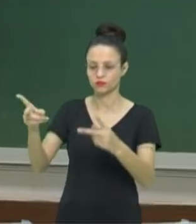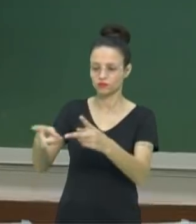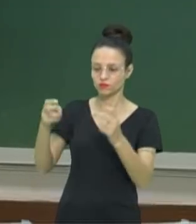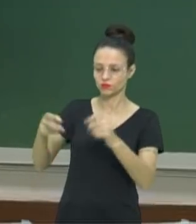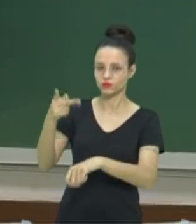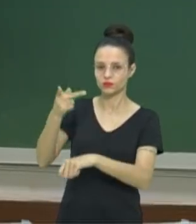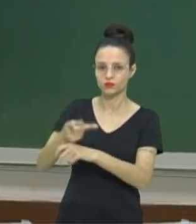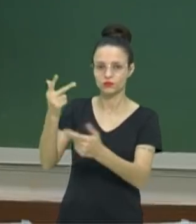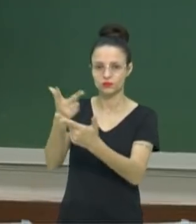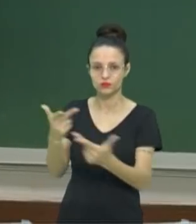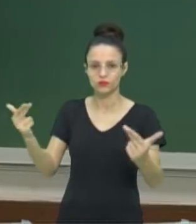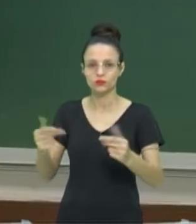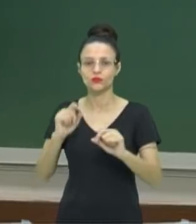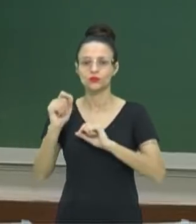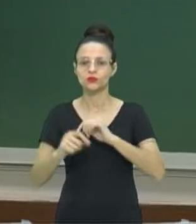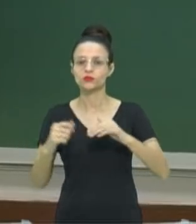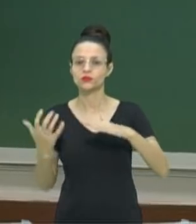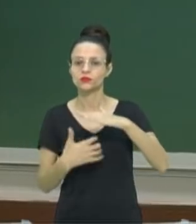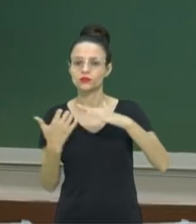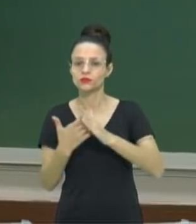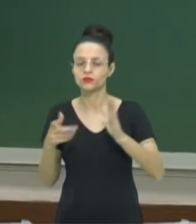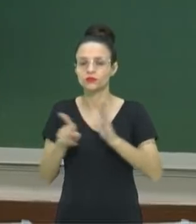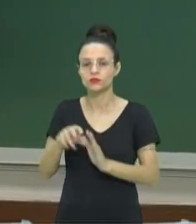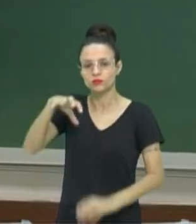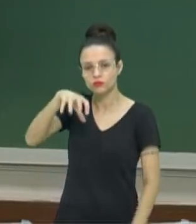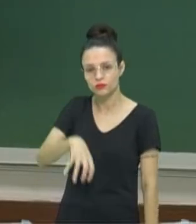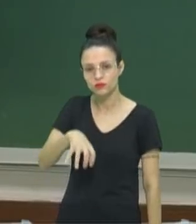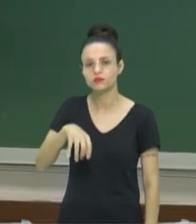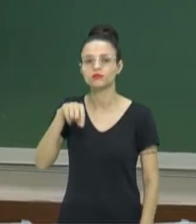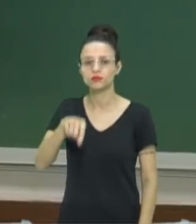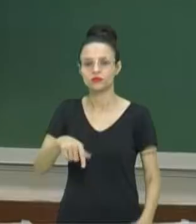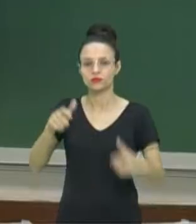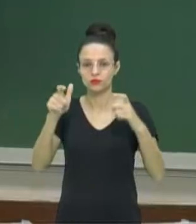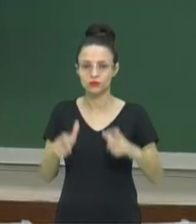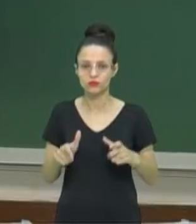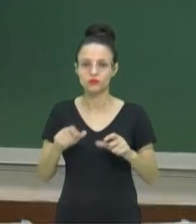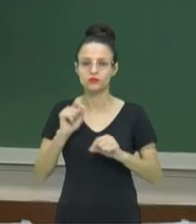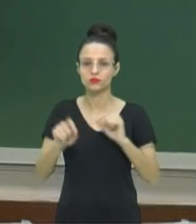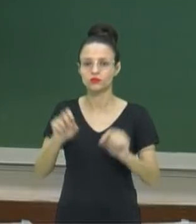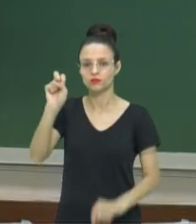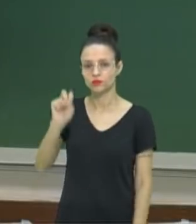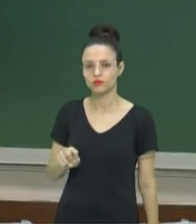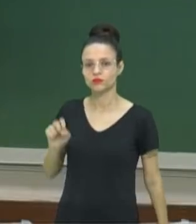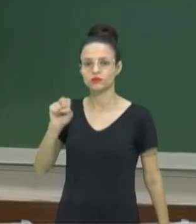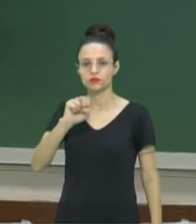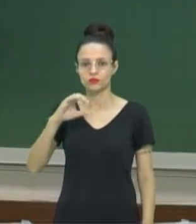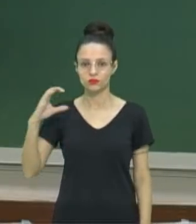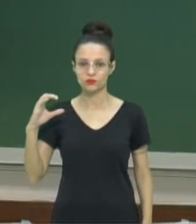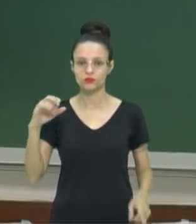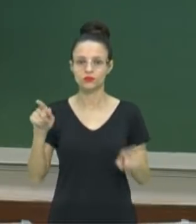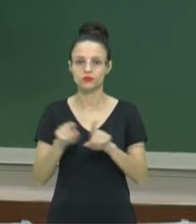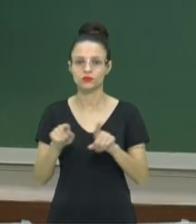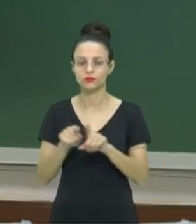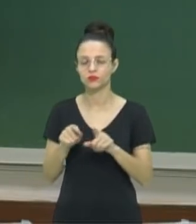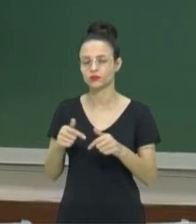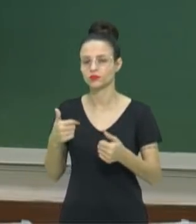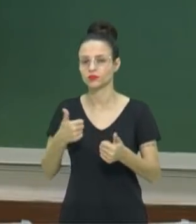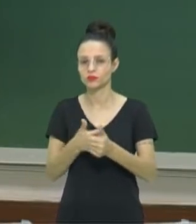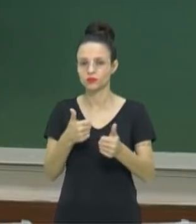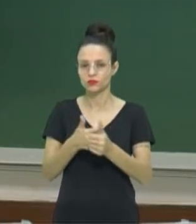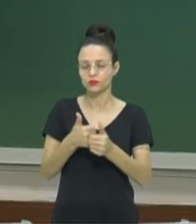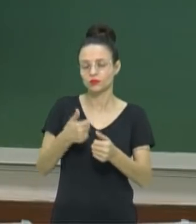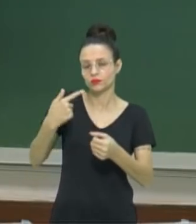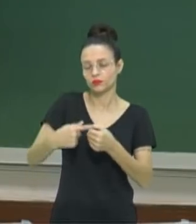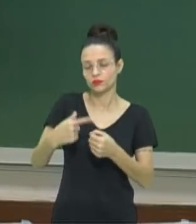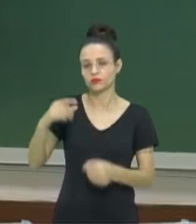extrativista ali fez com que empresas mineradoras se instalassem na região, na porção sul de Santa Catarina, ali entre Criciúma e